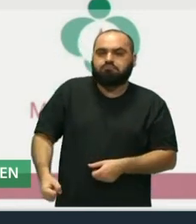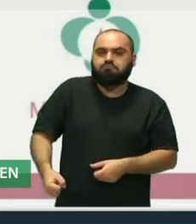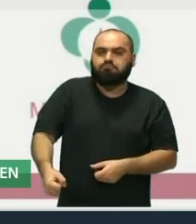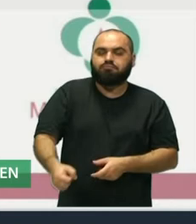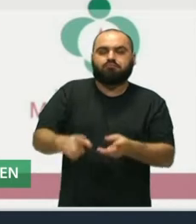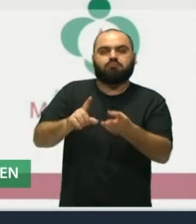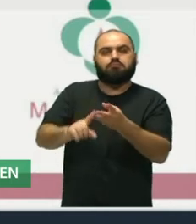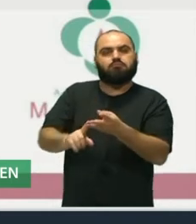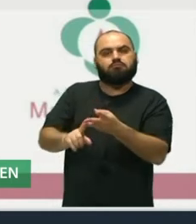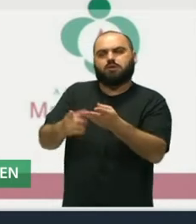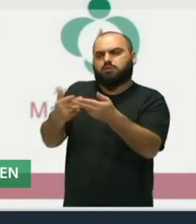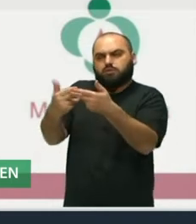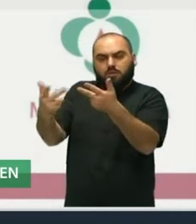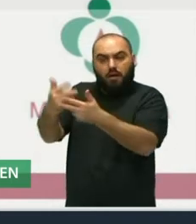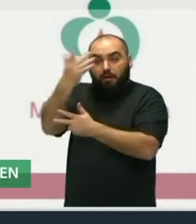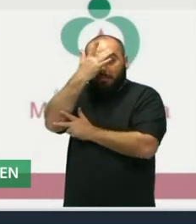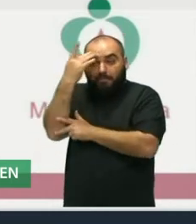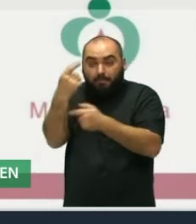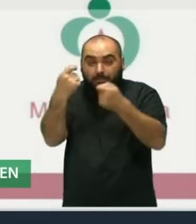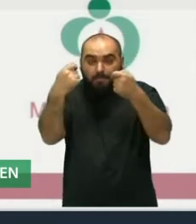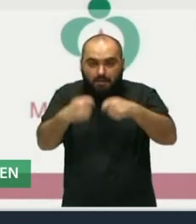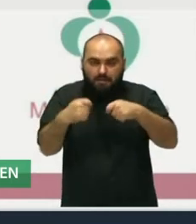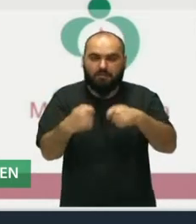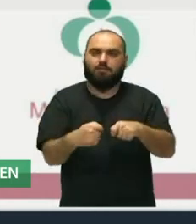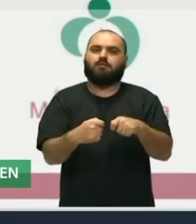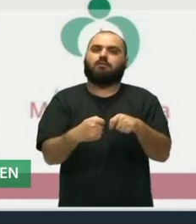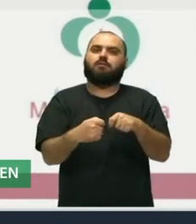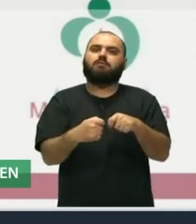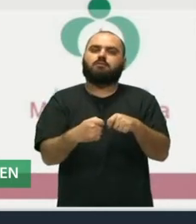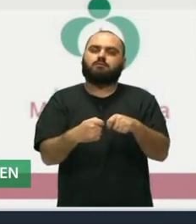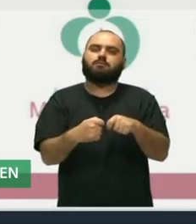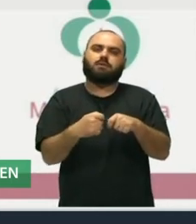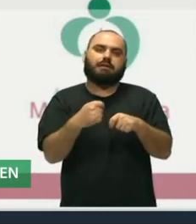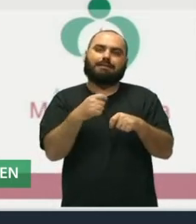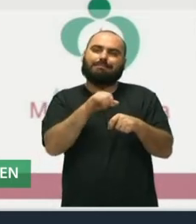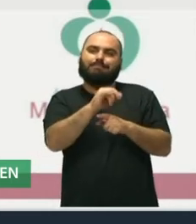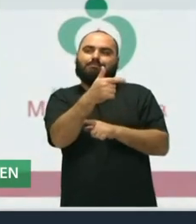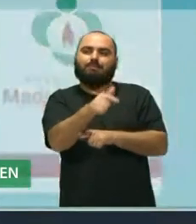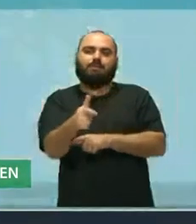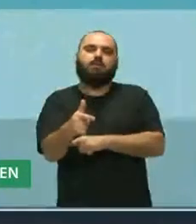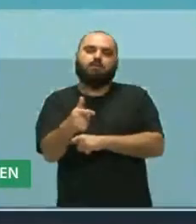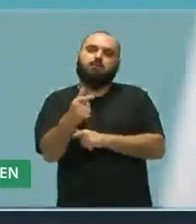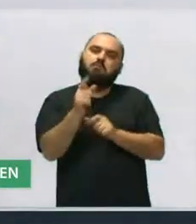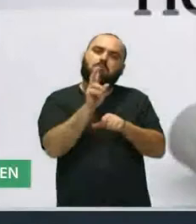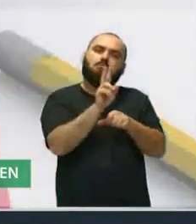aparelhos de um modo geral para aquelas pessoas que precisam e, porventura, não têm.